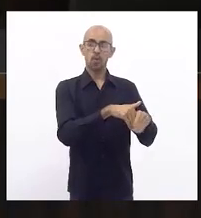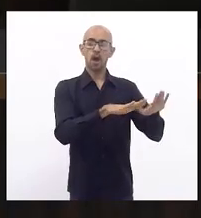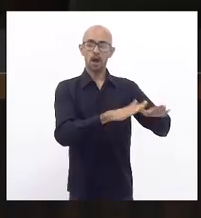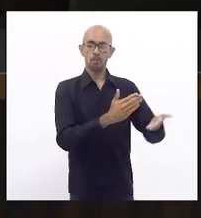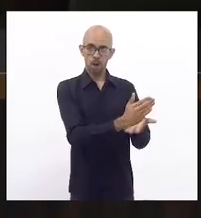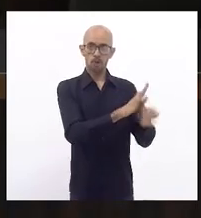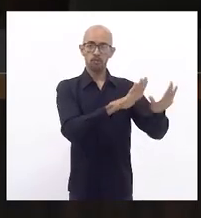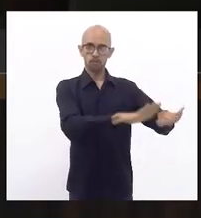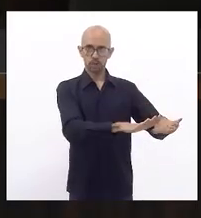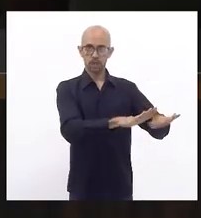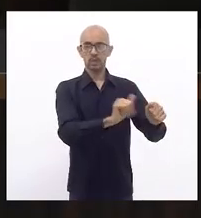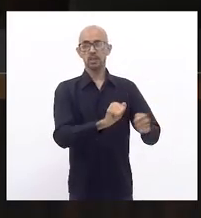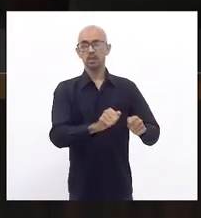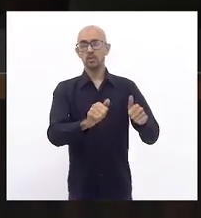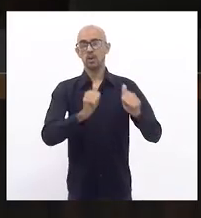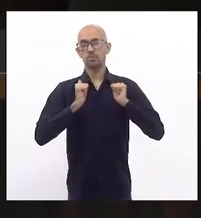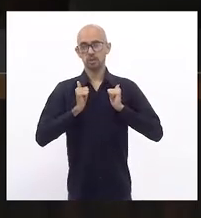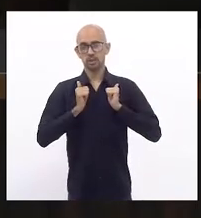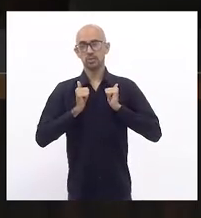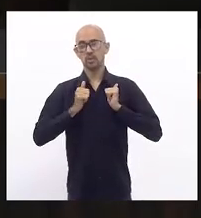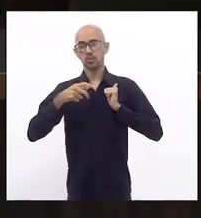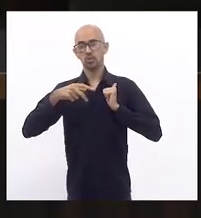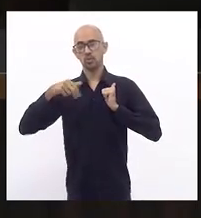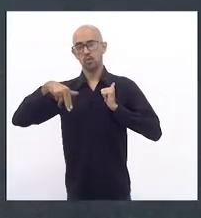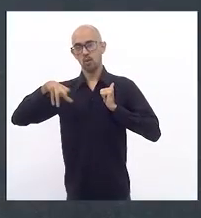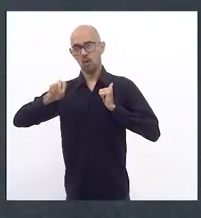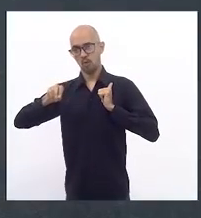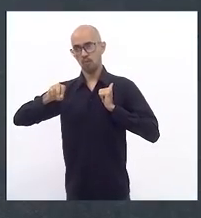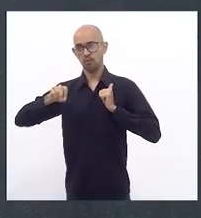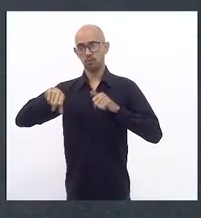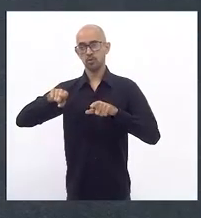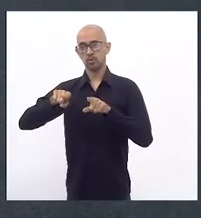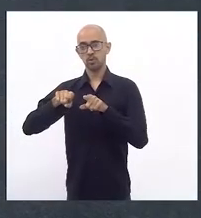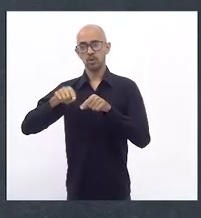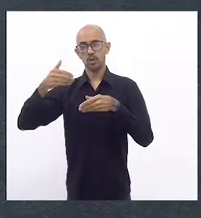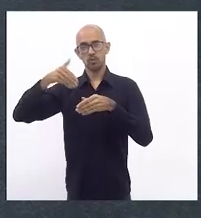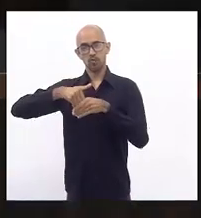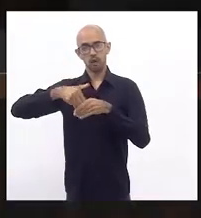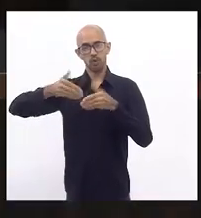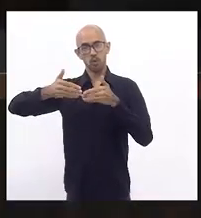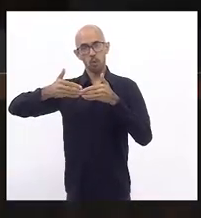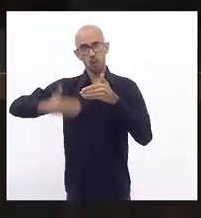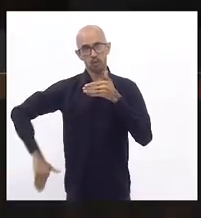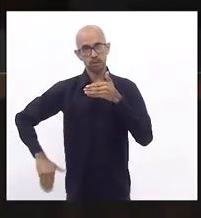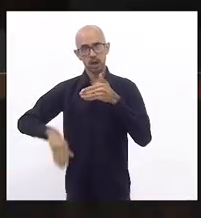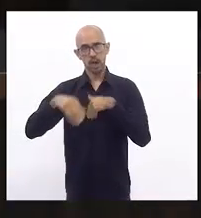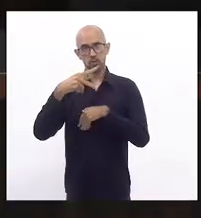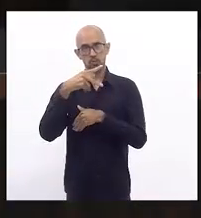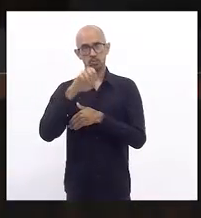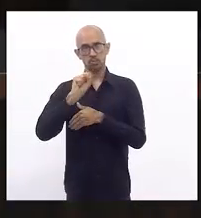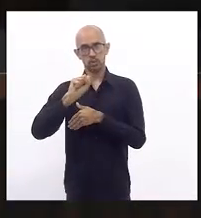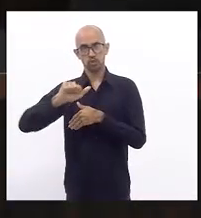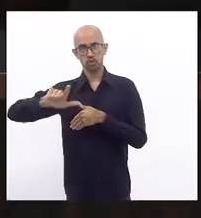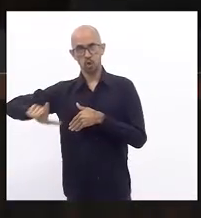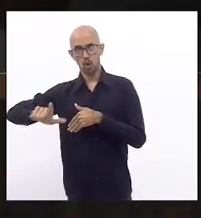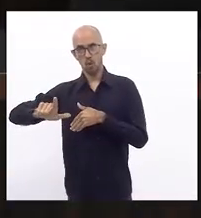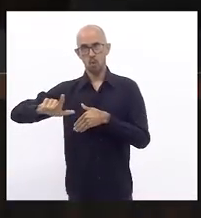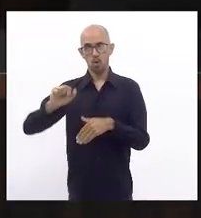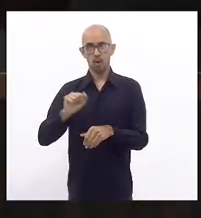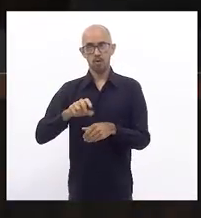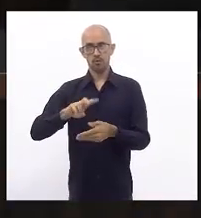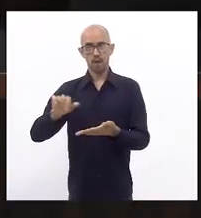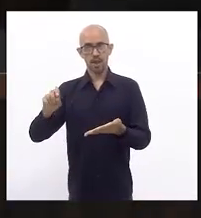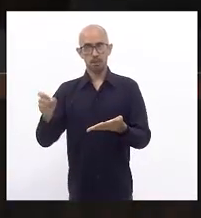permaneçam como estão, aprovado, com abstenção do Novo. E voto contrário do PSOL. E voto contrário da bancada do PSOL, vai